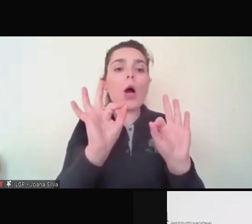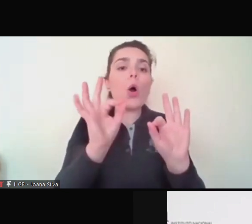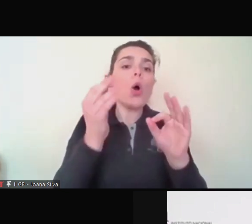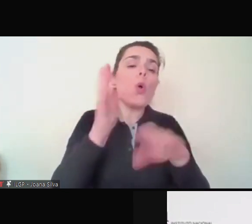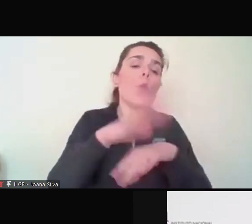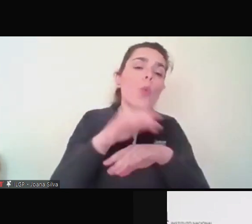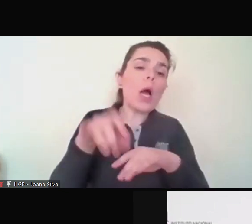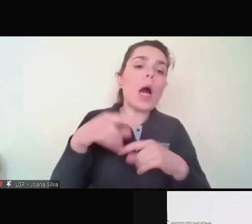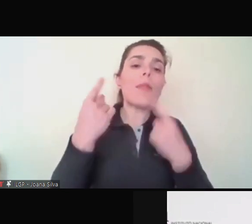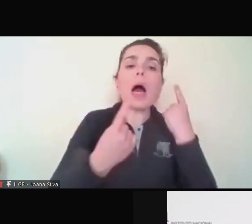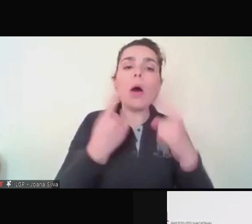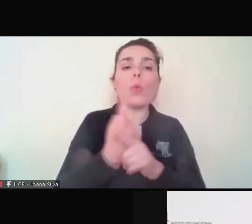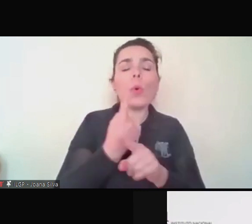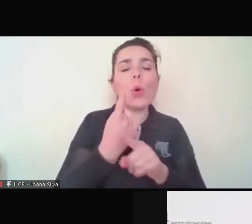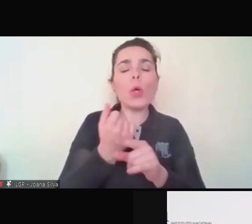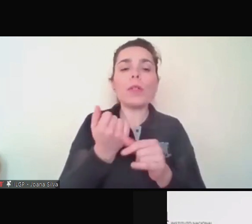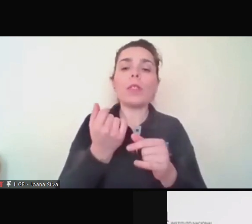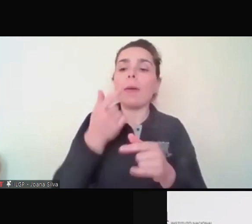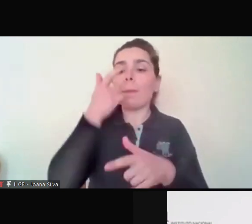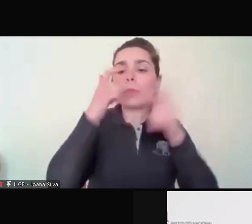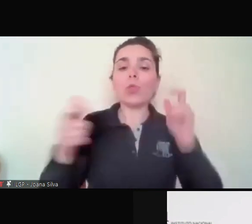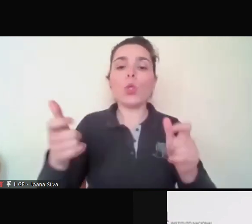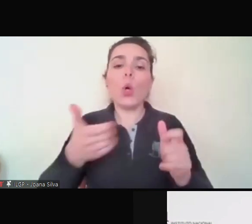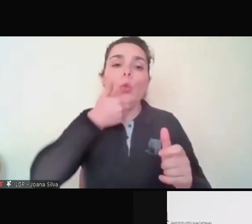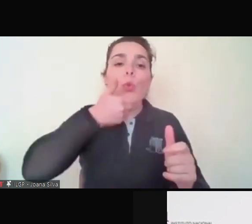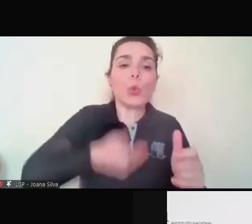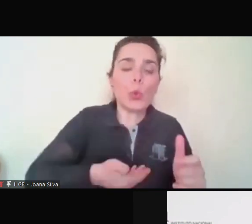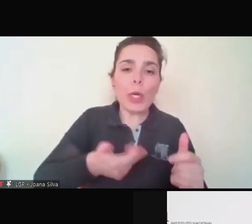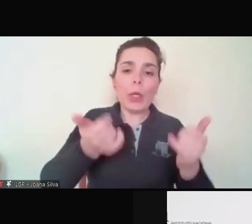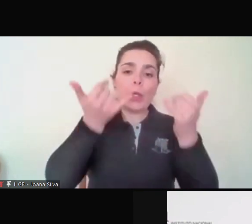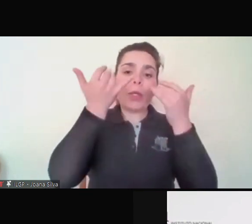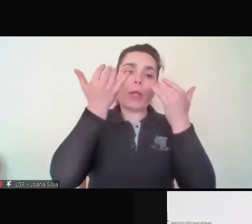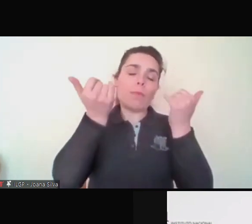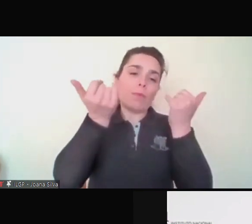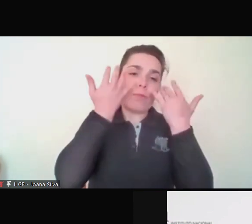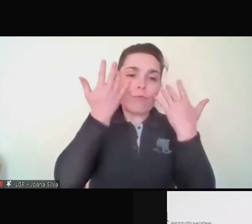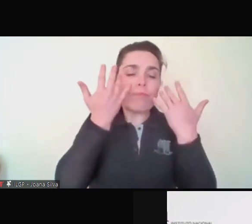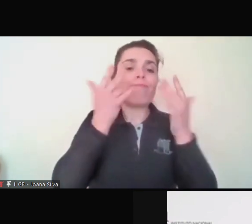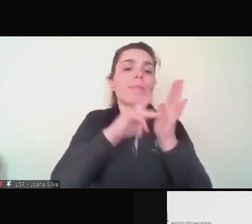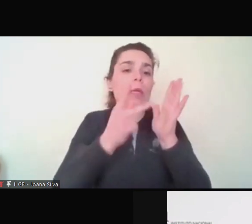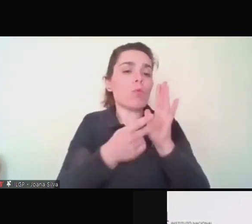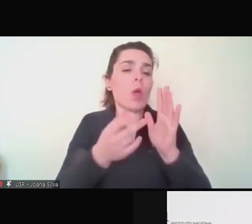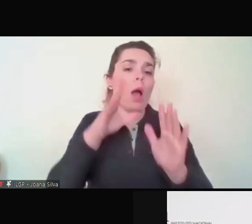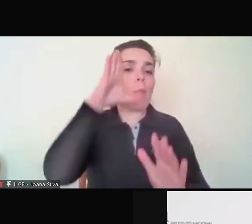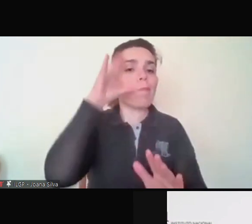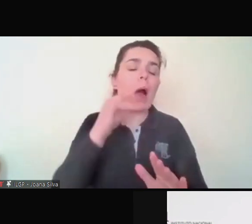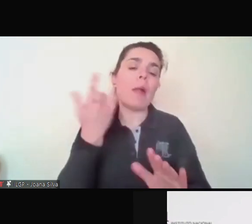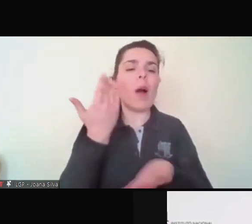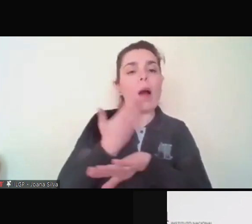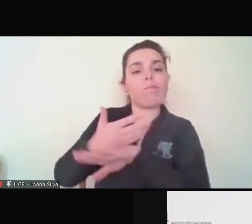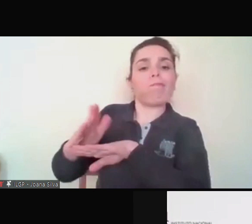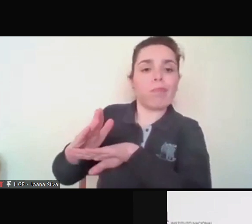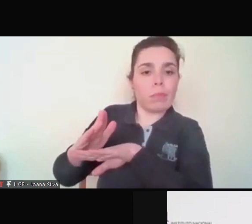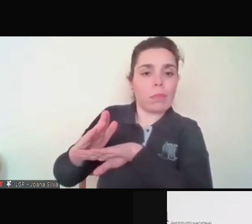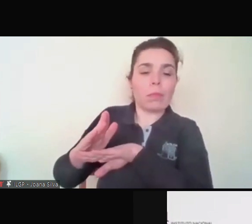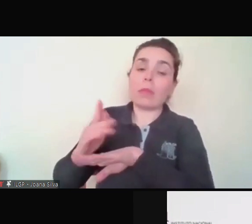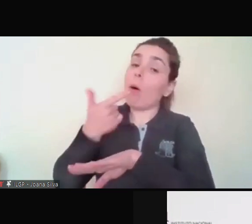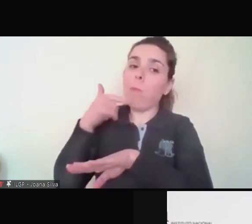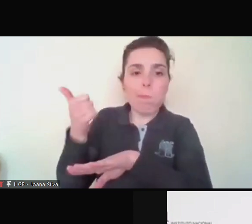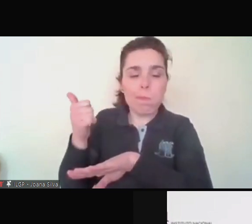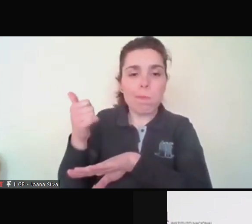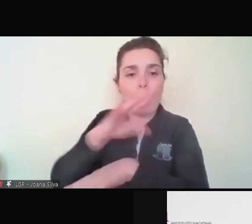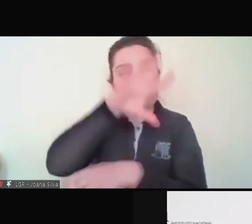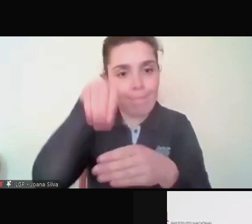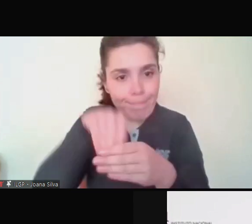combater a info-exclusão na administração. Estes dois pontos extremos, diria eu, têm de ser acompanhados de